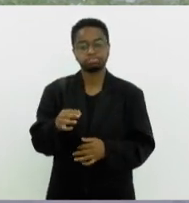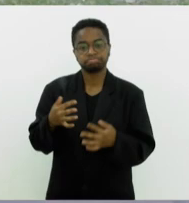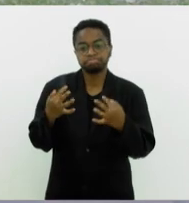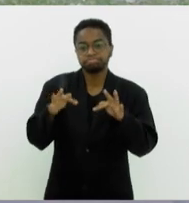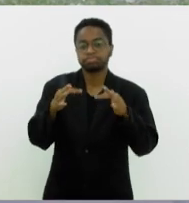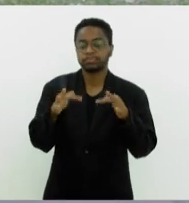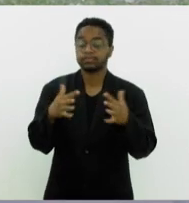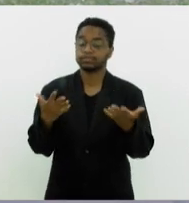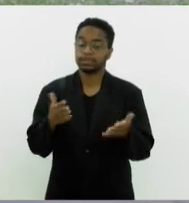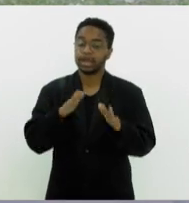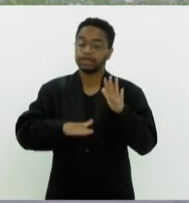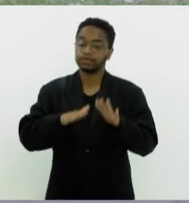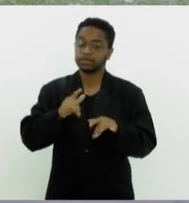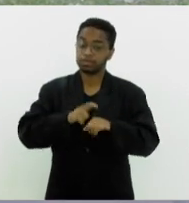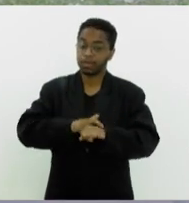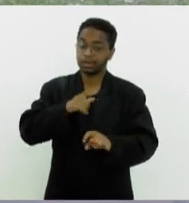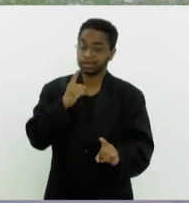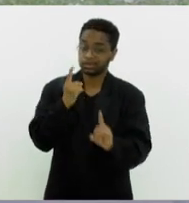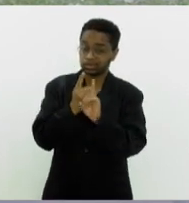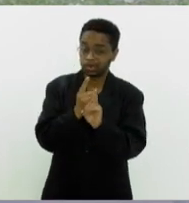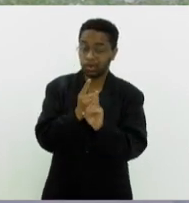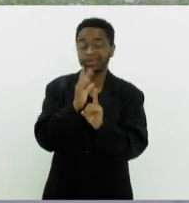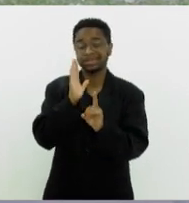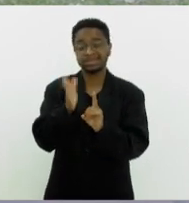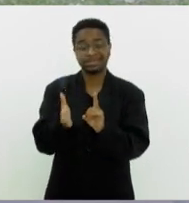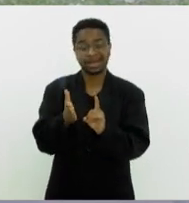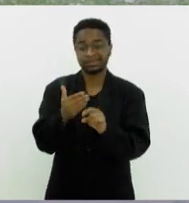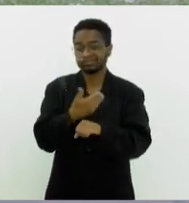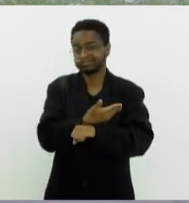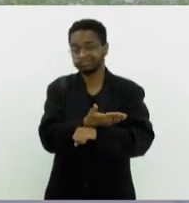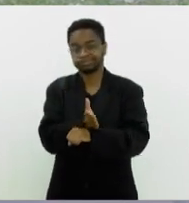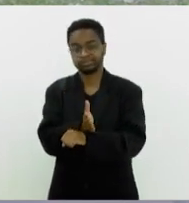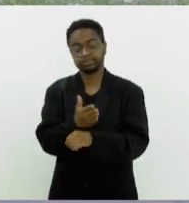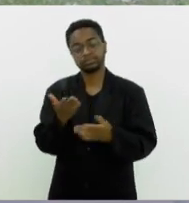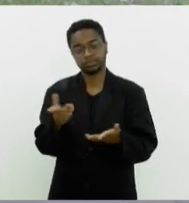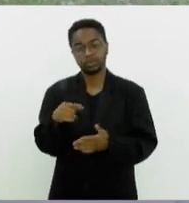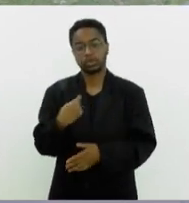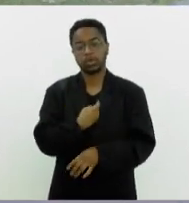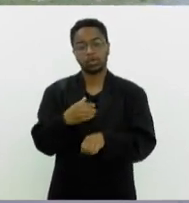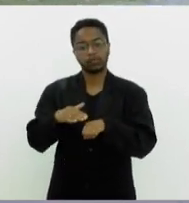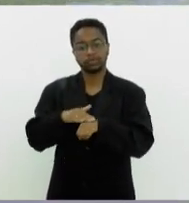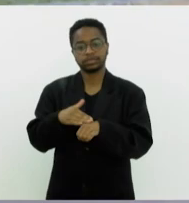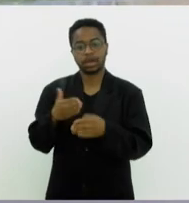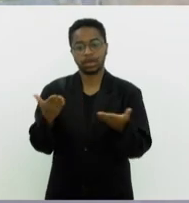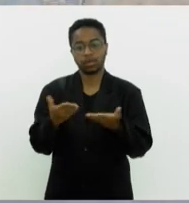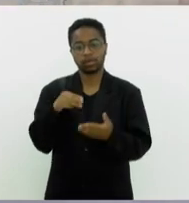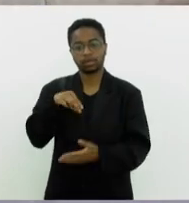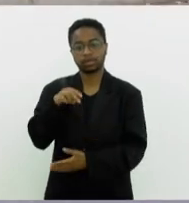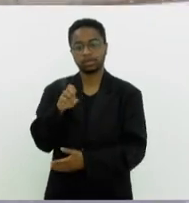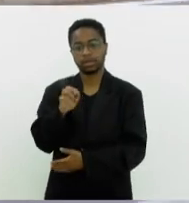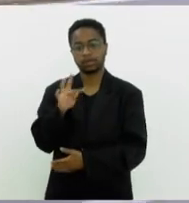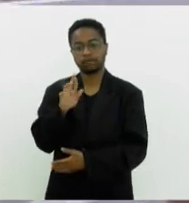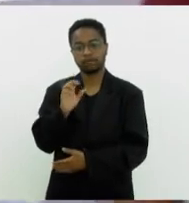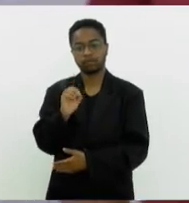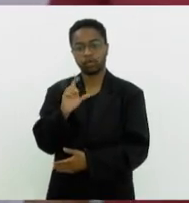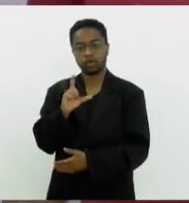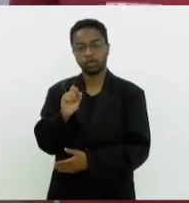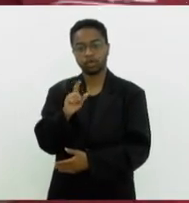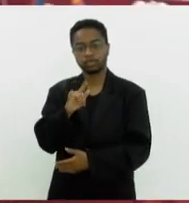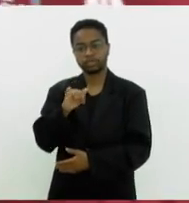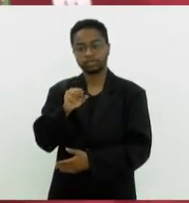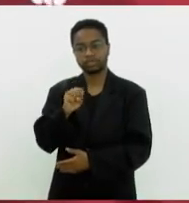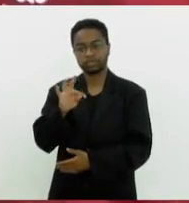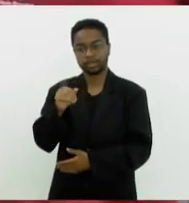casos, quando o diagnóstico é realizado, já é um pouco tarde, né? Nós vamos conversar agora com o nefrologista Christian Bolívar, que vai tirar algumas